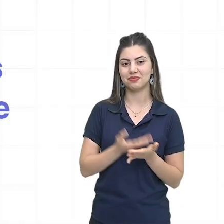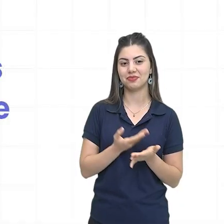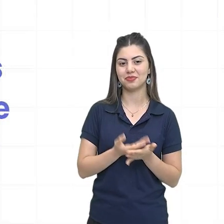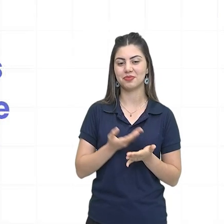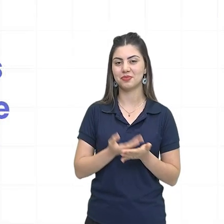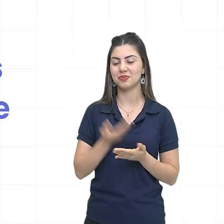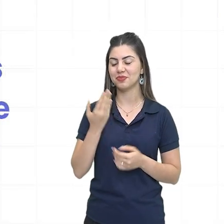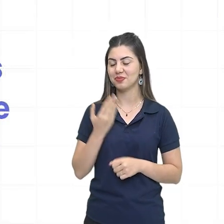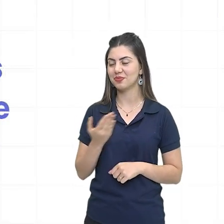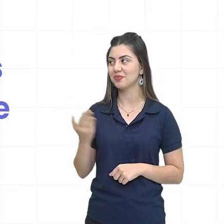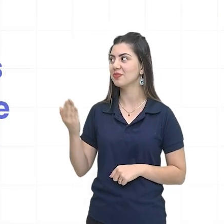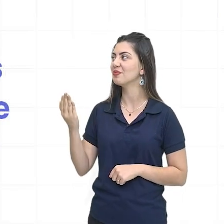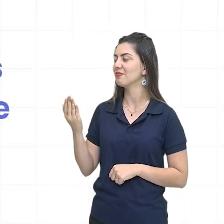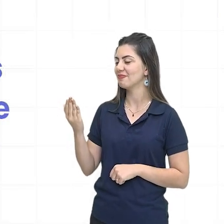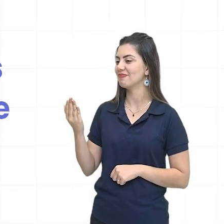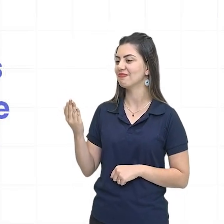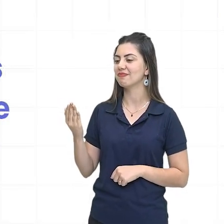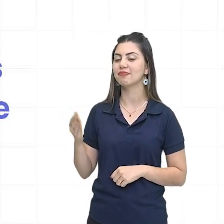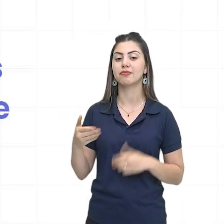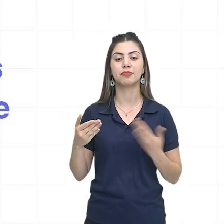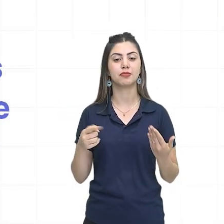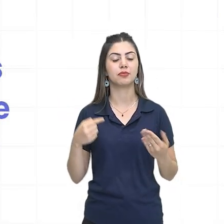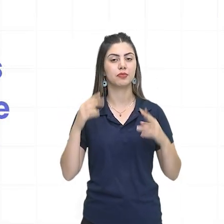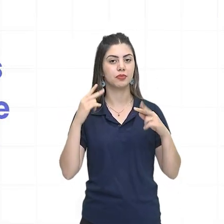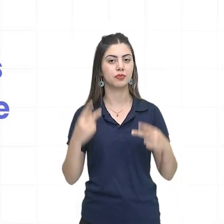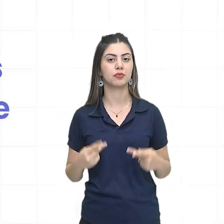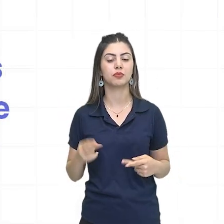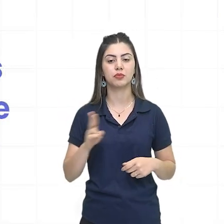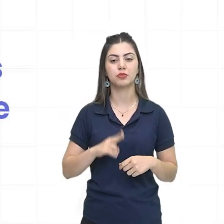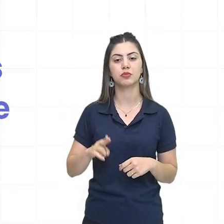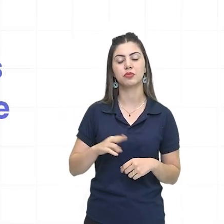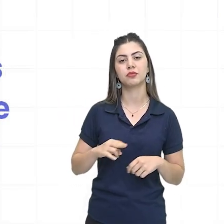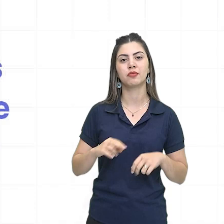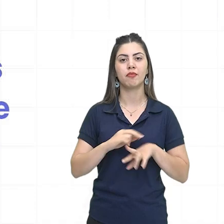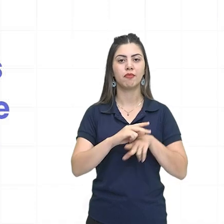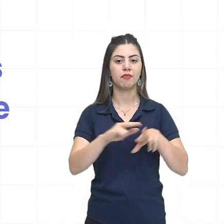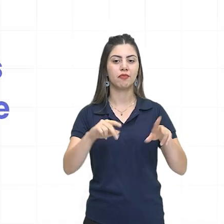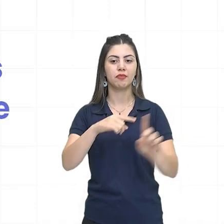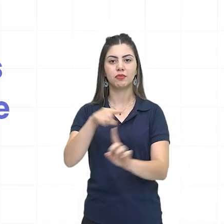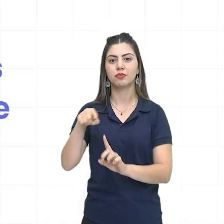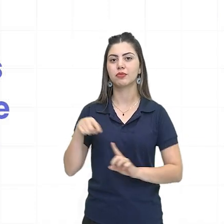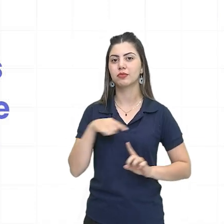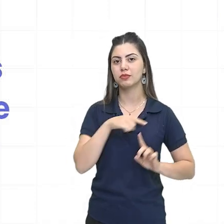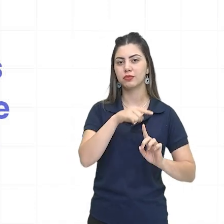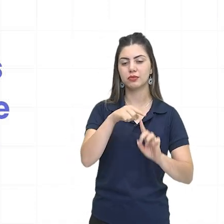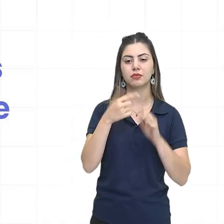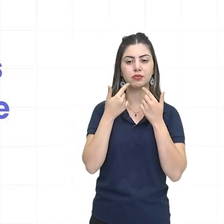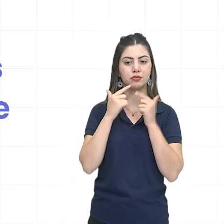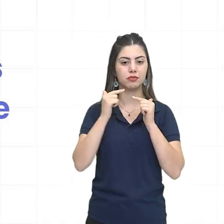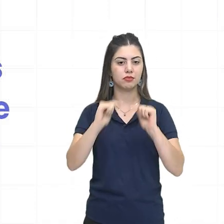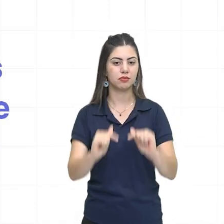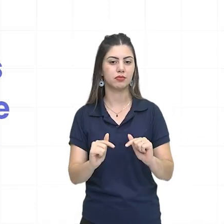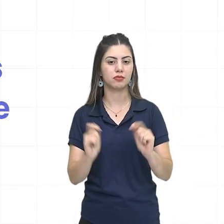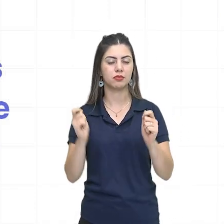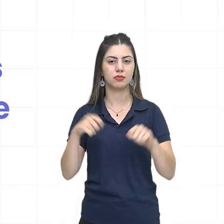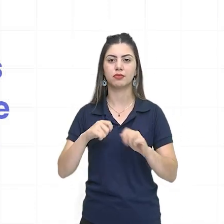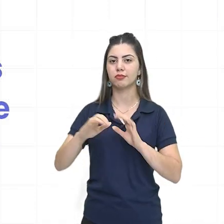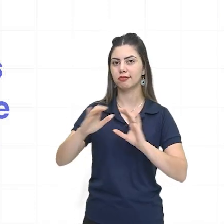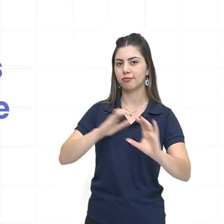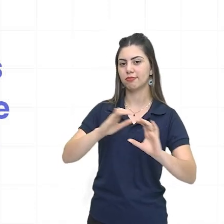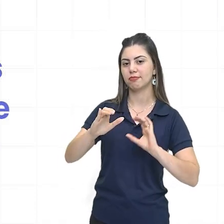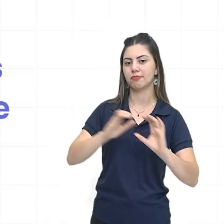agora. O ser humano utiliza diversas formas de linguagem para expressar-se e